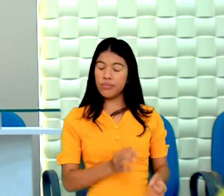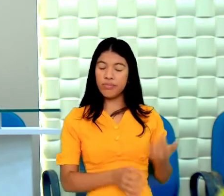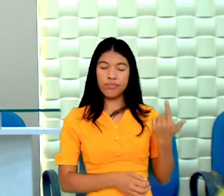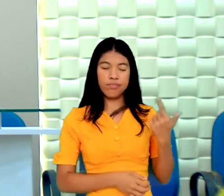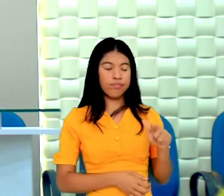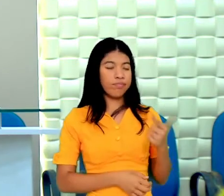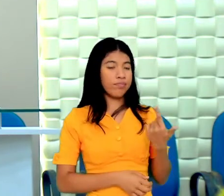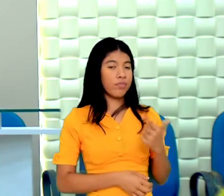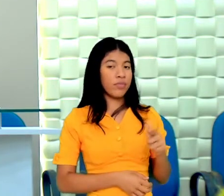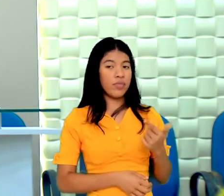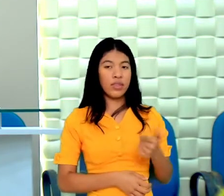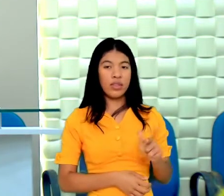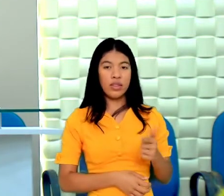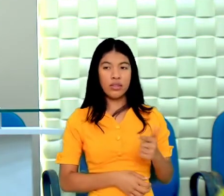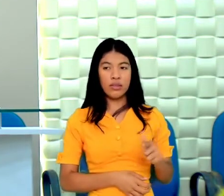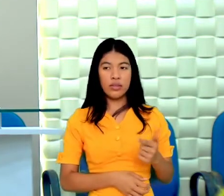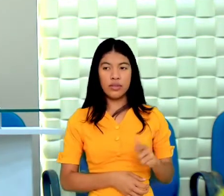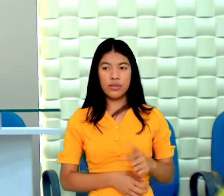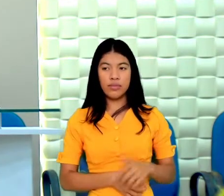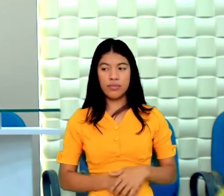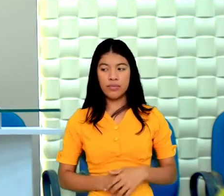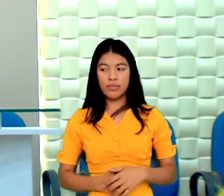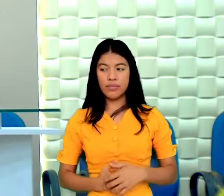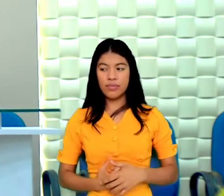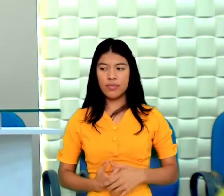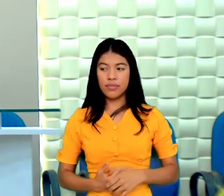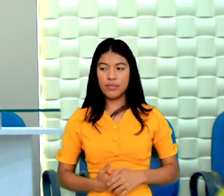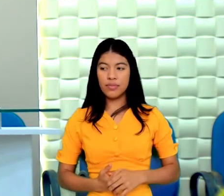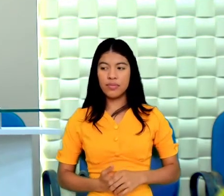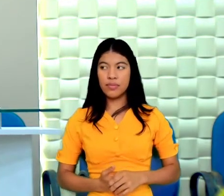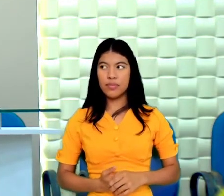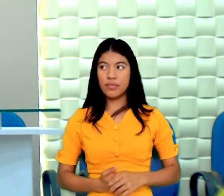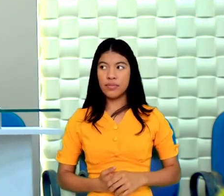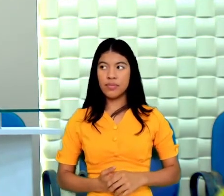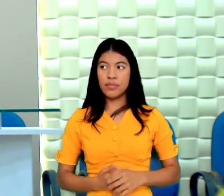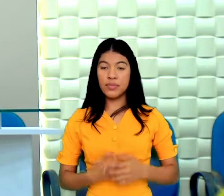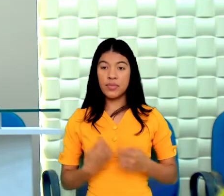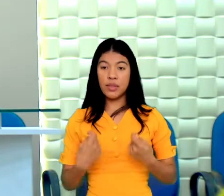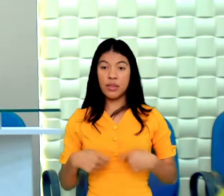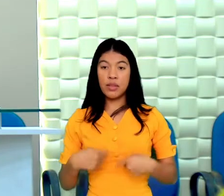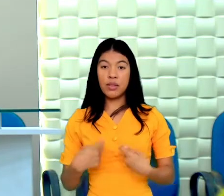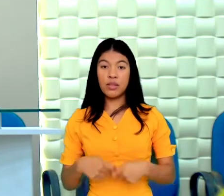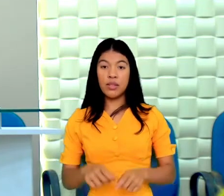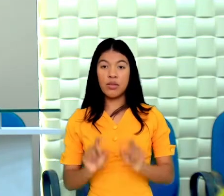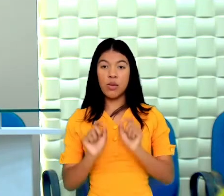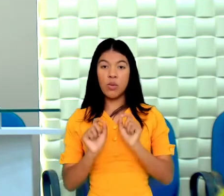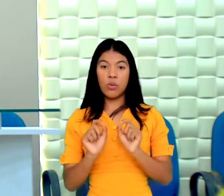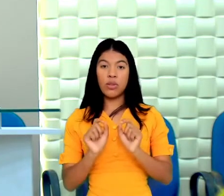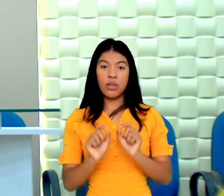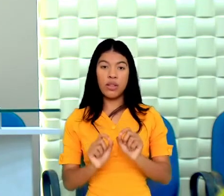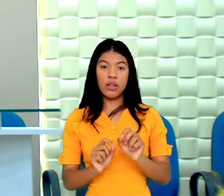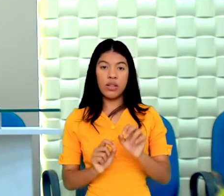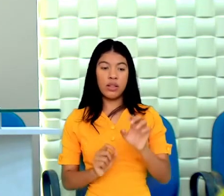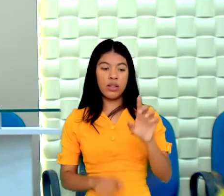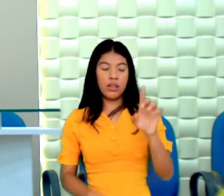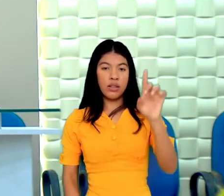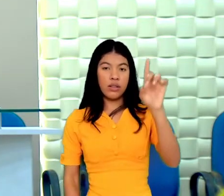pelos outros homens. Foi necessário Deus se fazer homem,